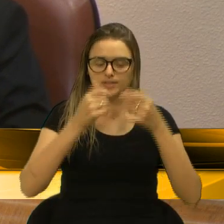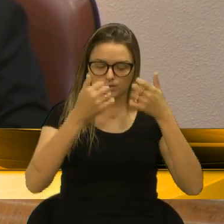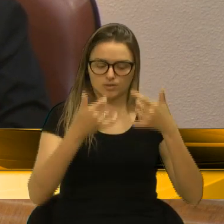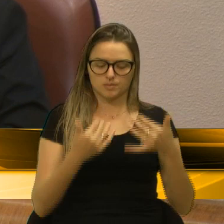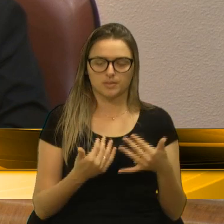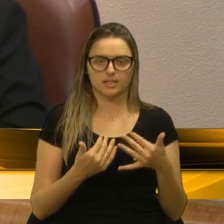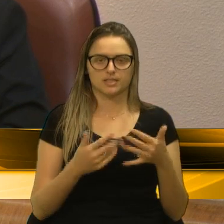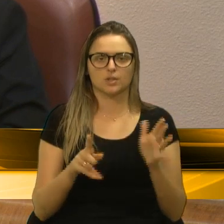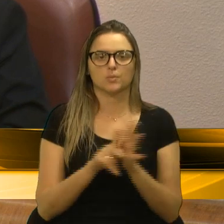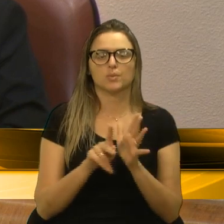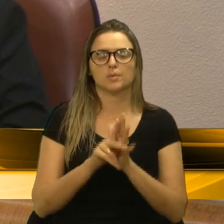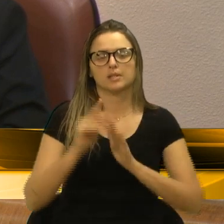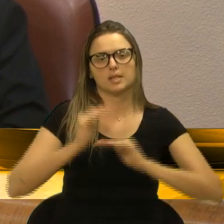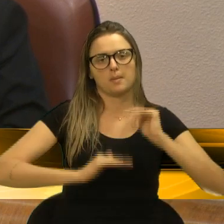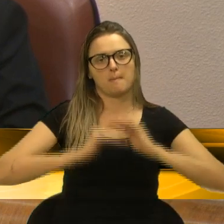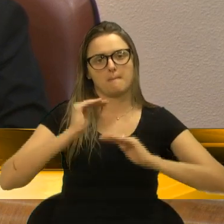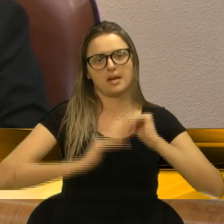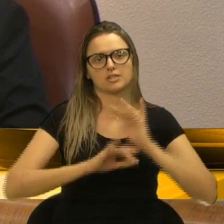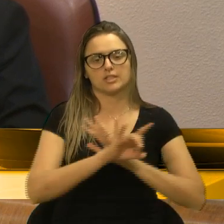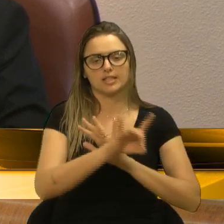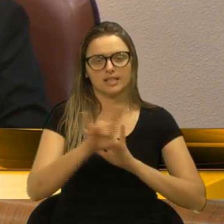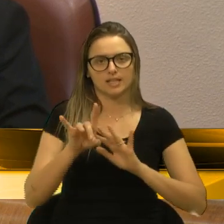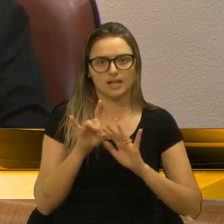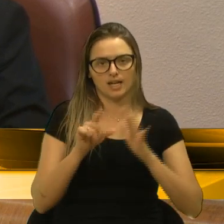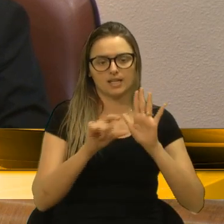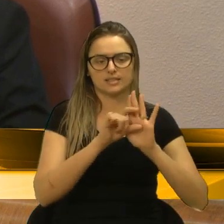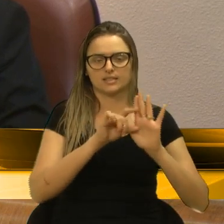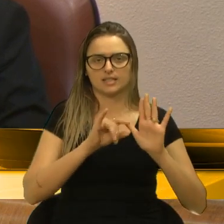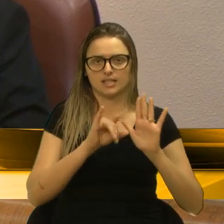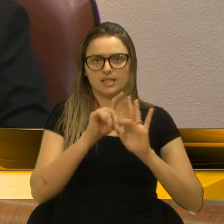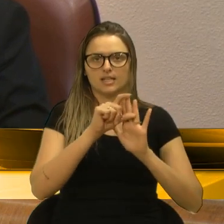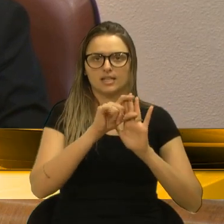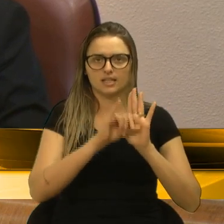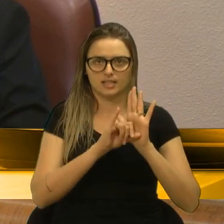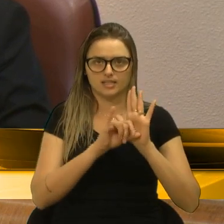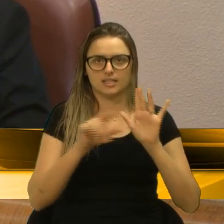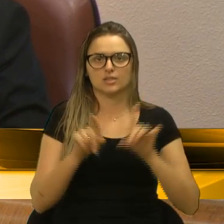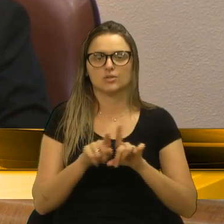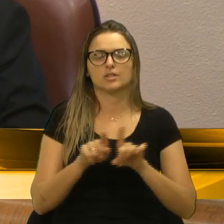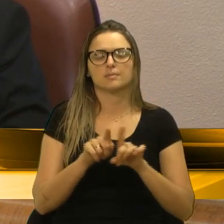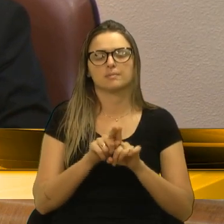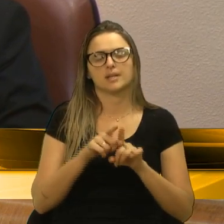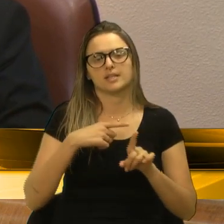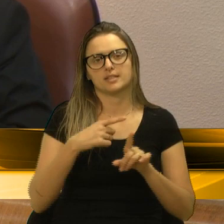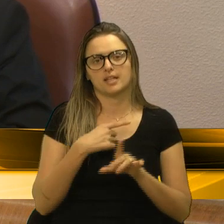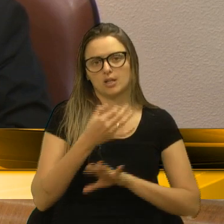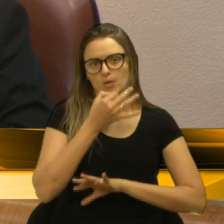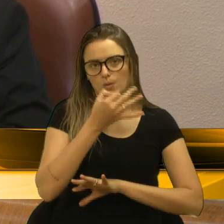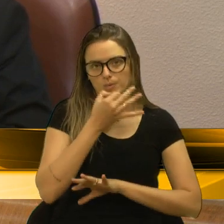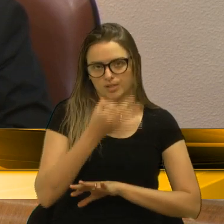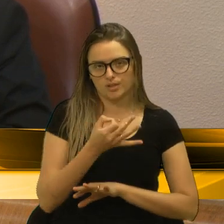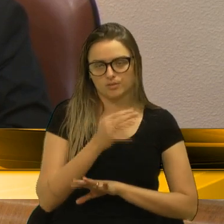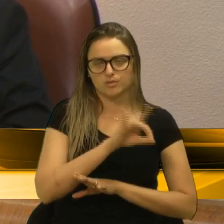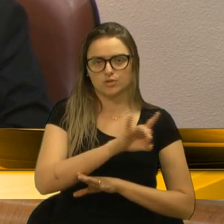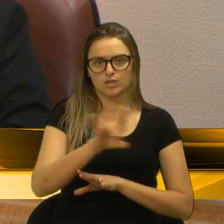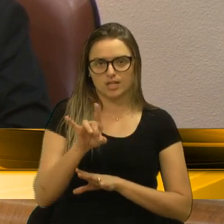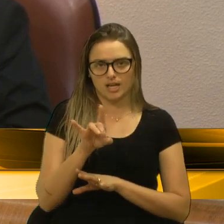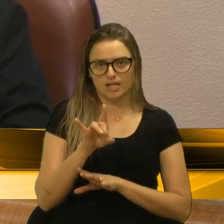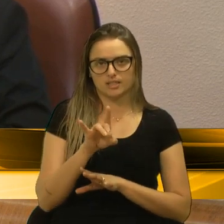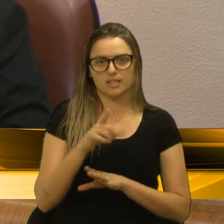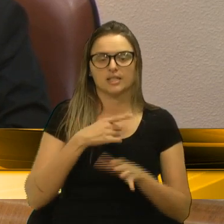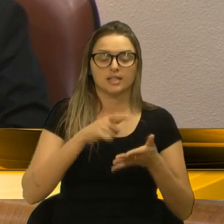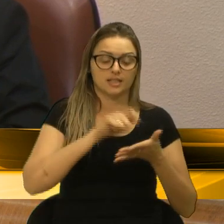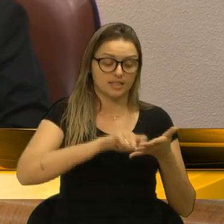conceituais da aplicabilidade de cada um dos incisos atinentes ao caso. Refere posição doutrinária que entende aplicável e transcreve